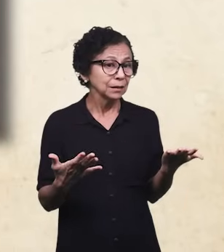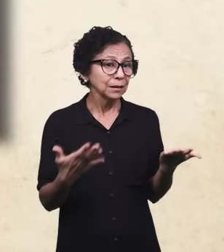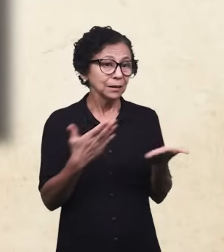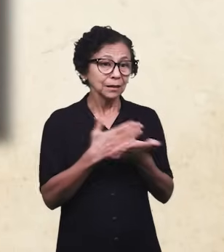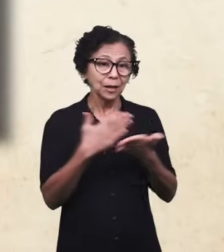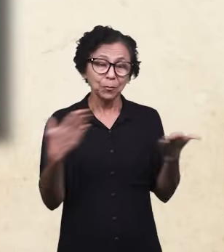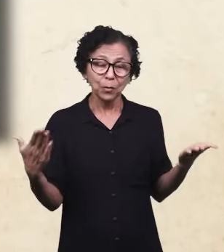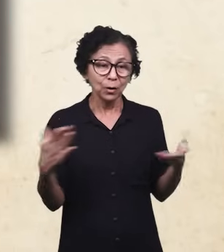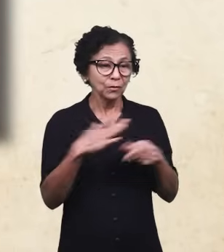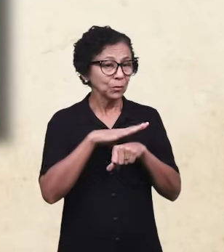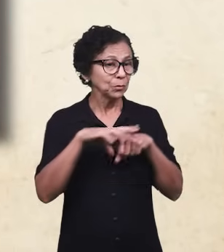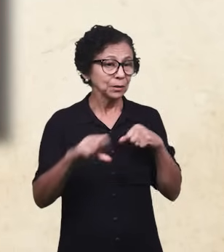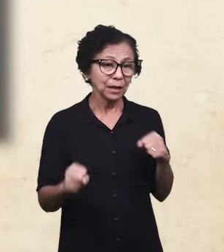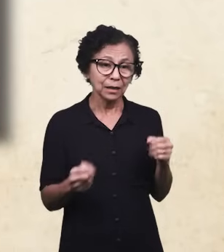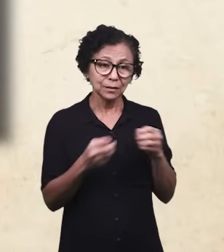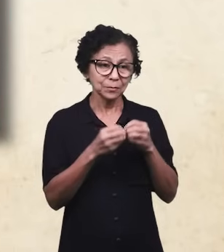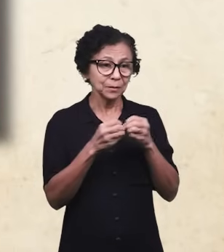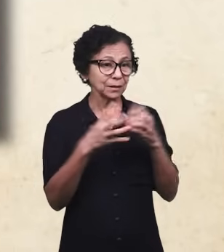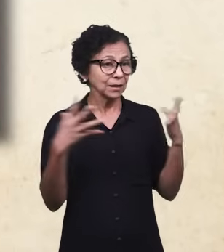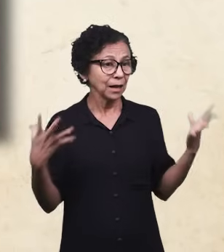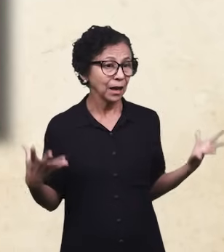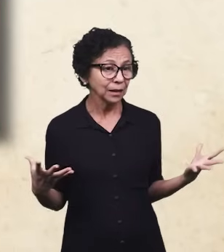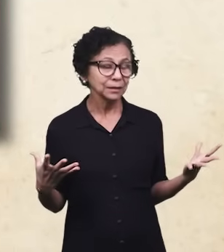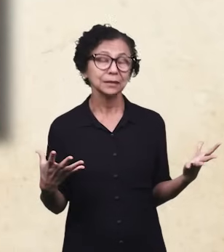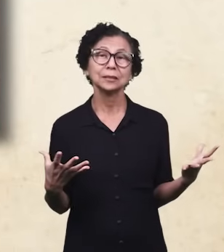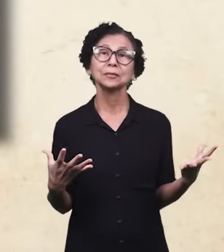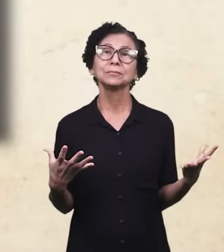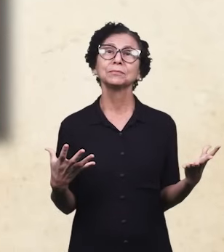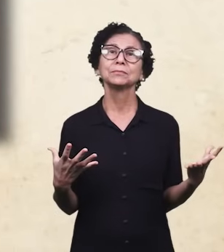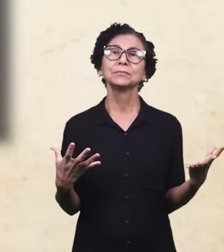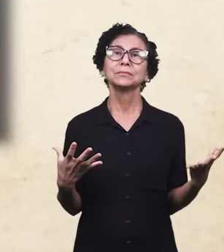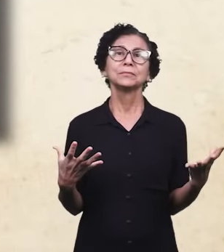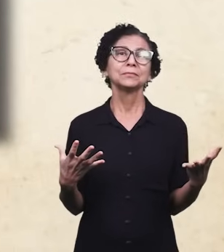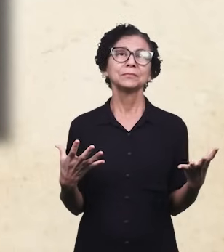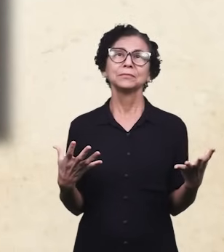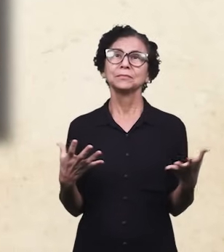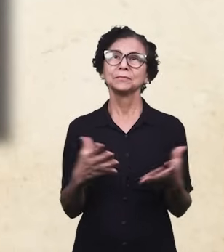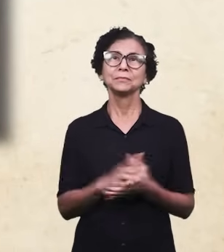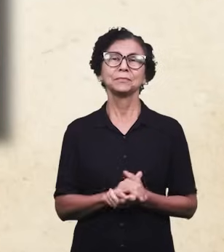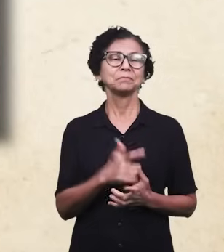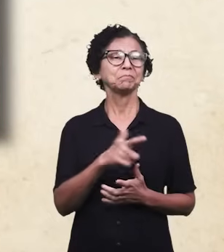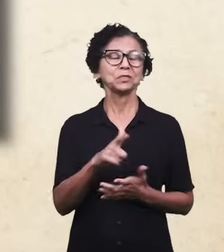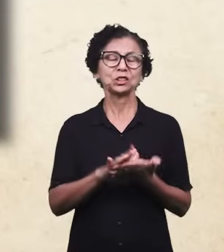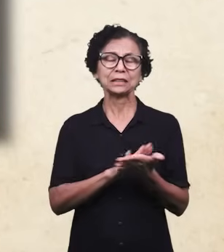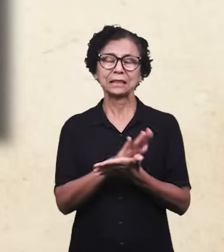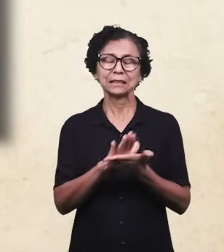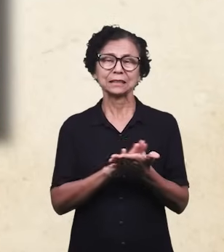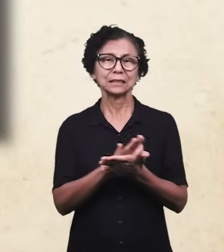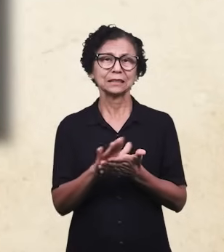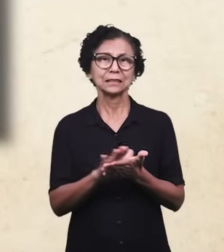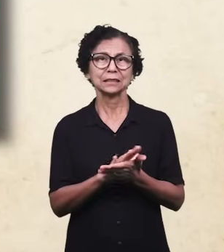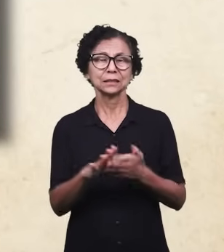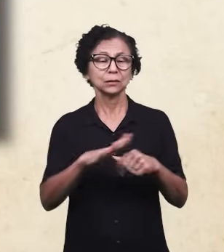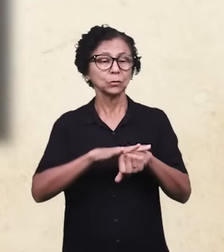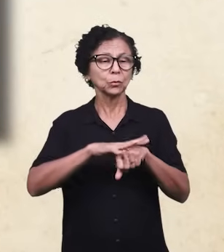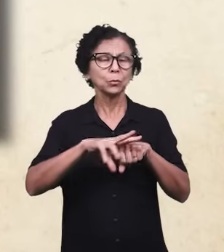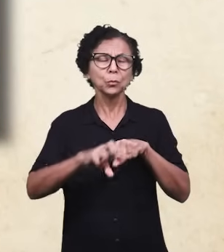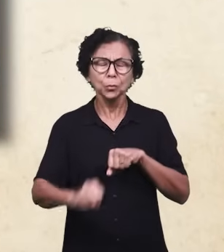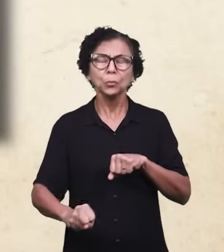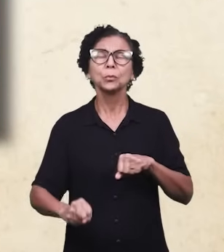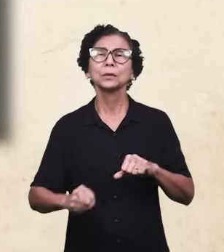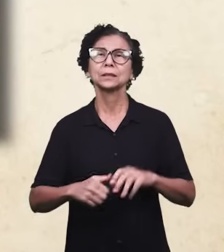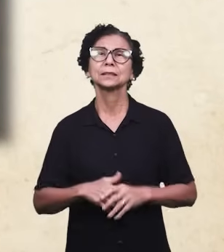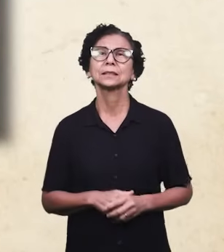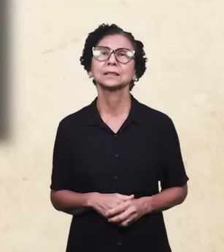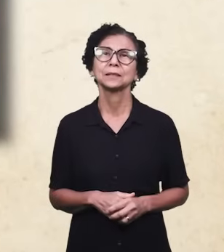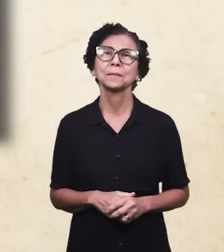ver, comparar os exames e não tinha nada pela honra e glória do Senhor. Mas foi uma experiência